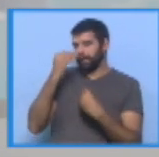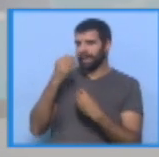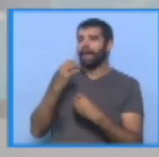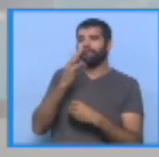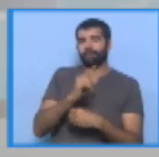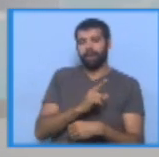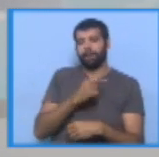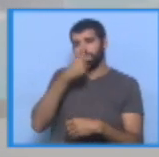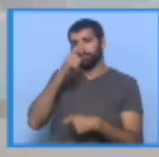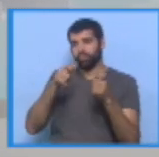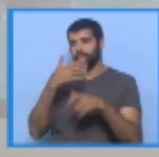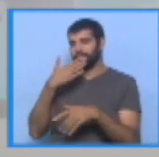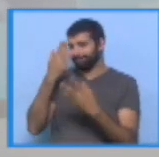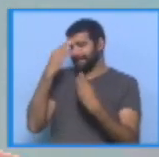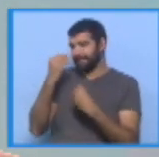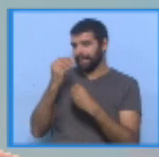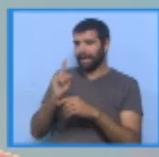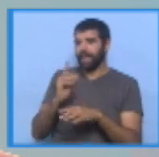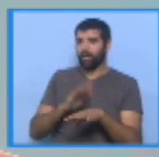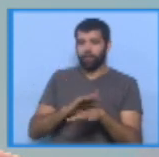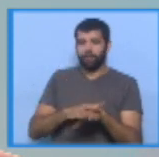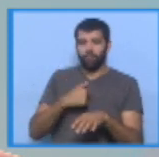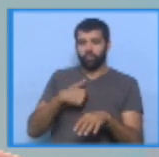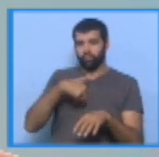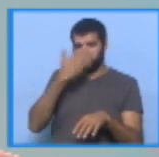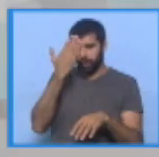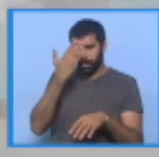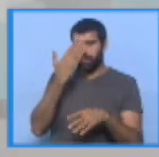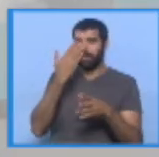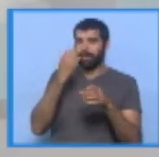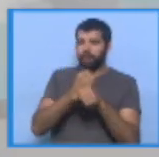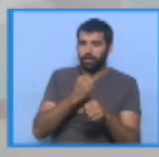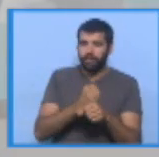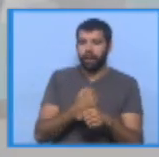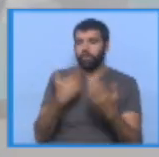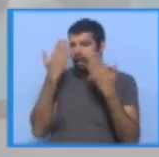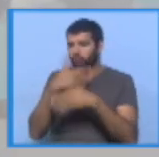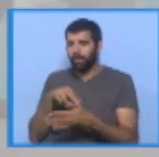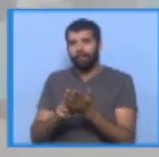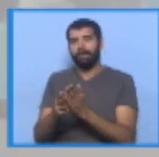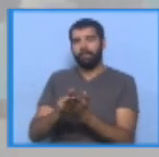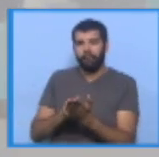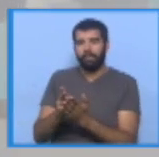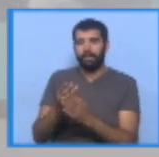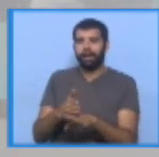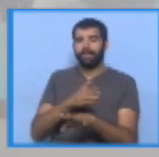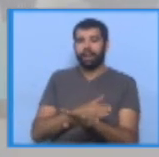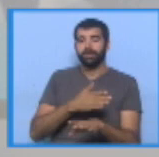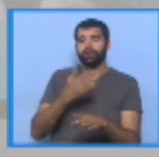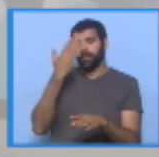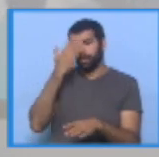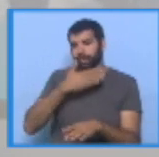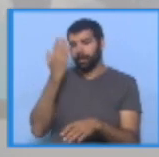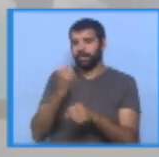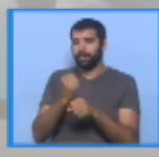das pessoas. Claro. Que depois de um dia de trabalho, depois de uma noite pouco e mal dormida e antes de outro dia